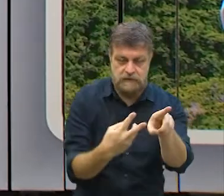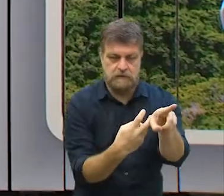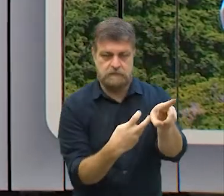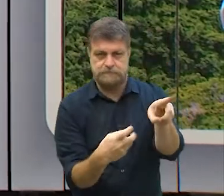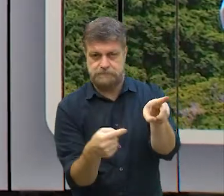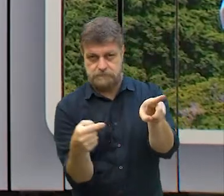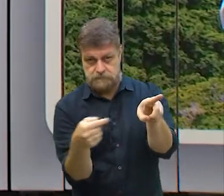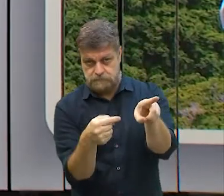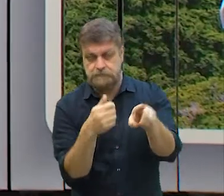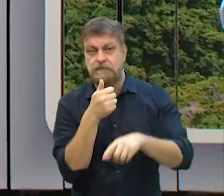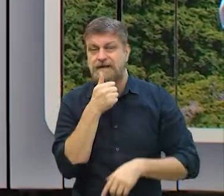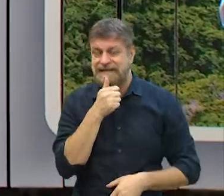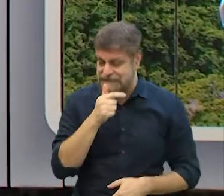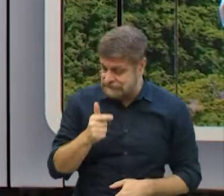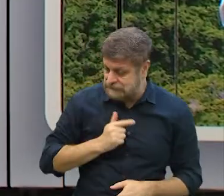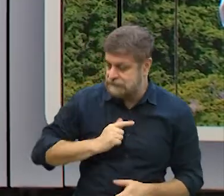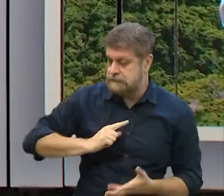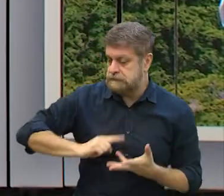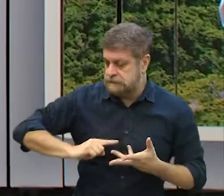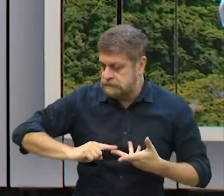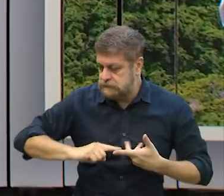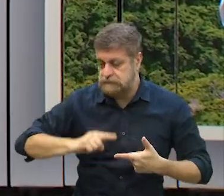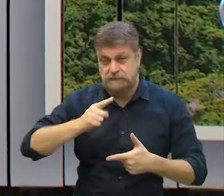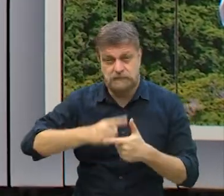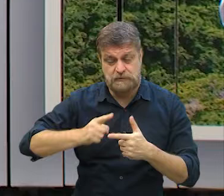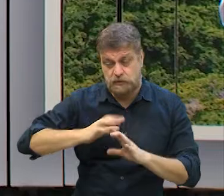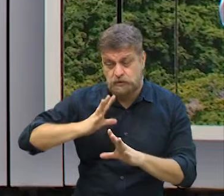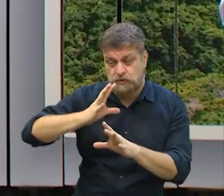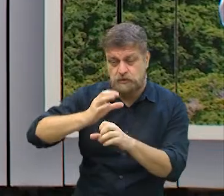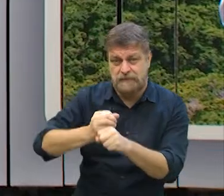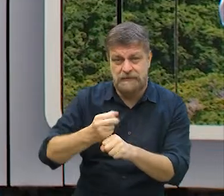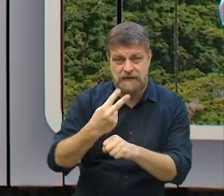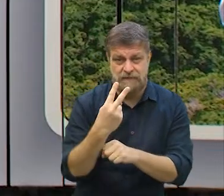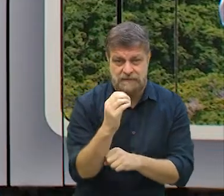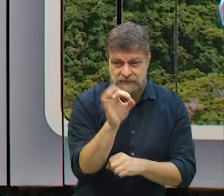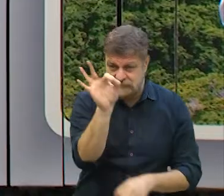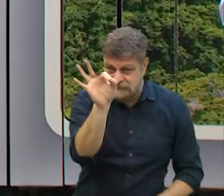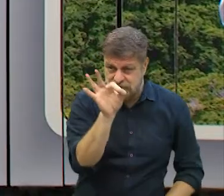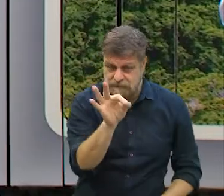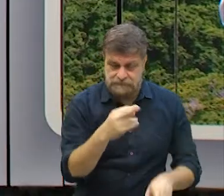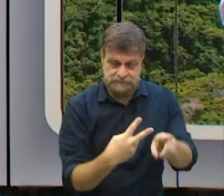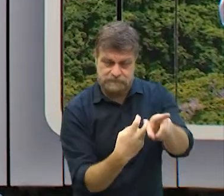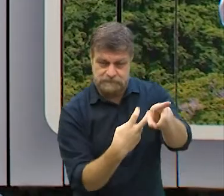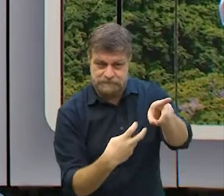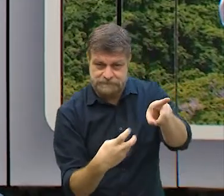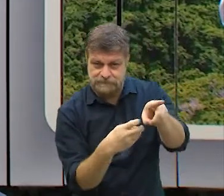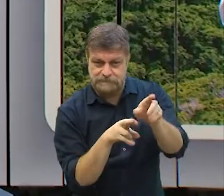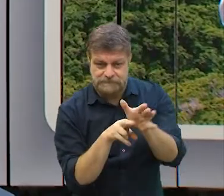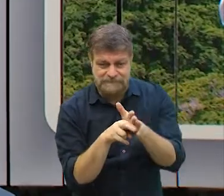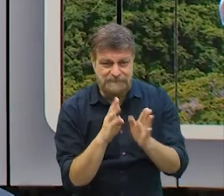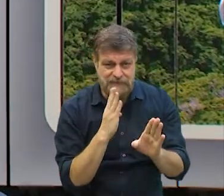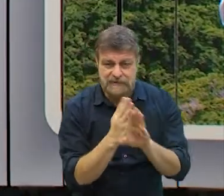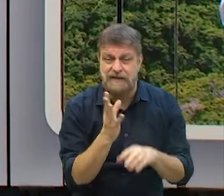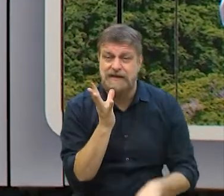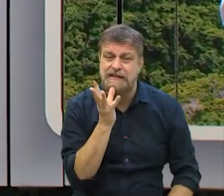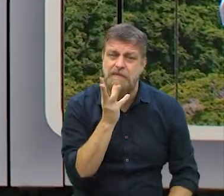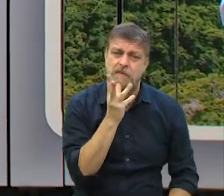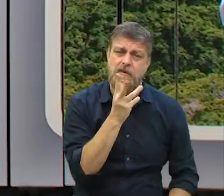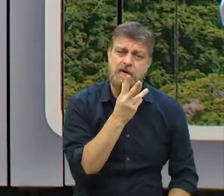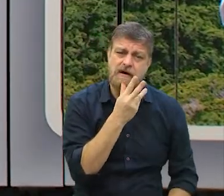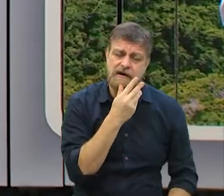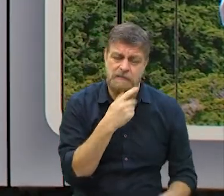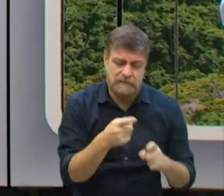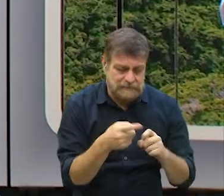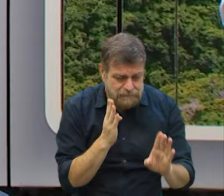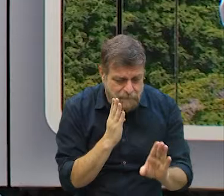de próstata ela ainda é dura, né? Mais de 20% dos cânceres são diagnosticados tardiamente.